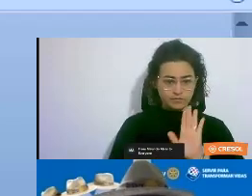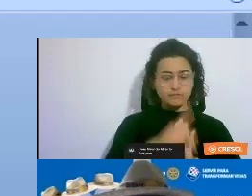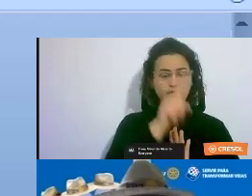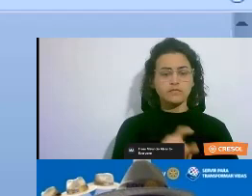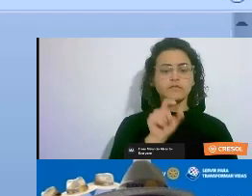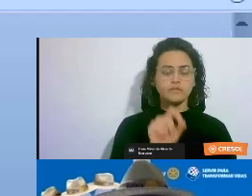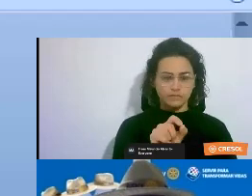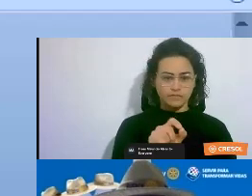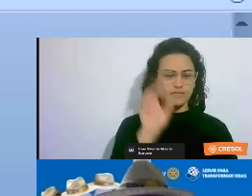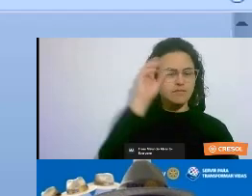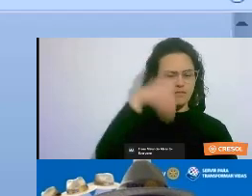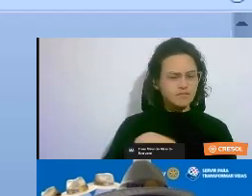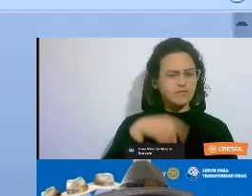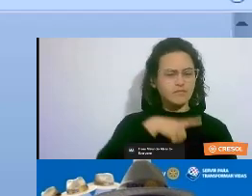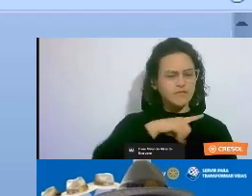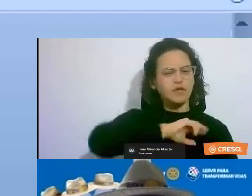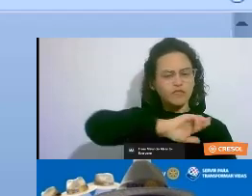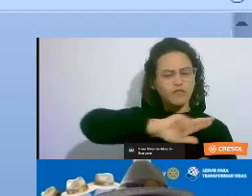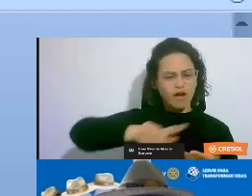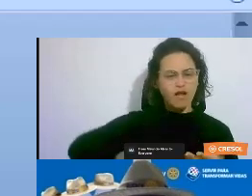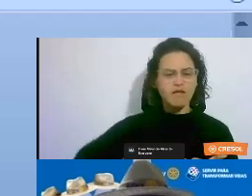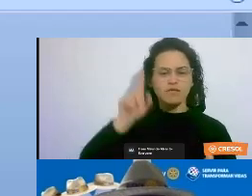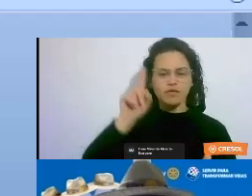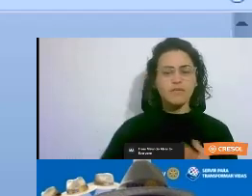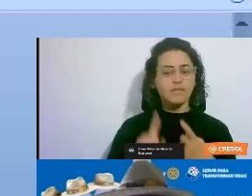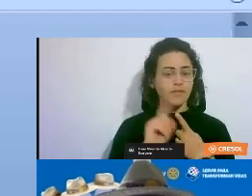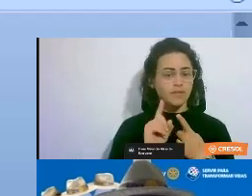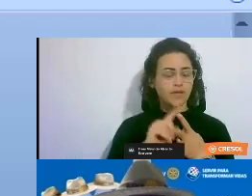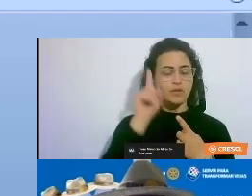programa? A já conhecida empresa cidadã, né?